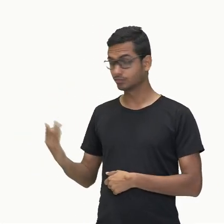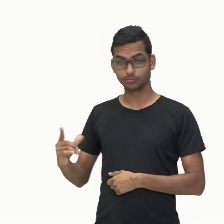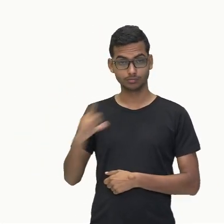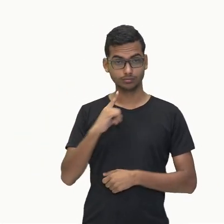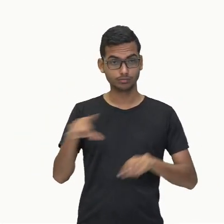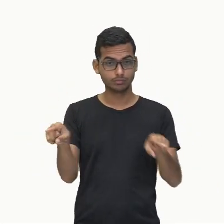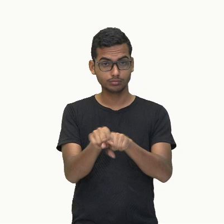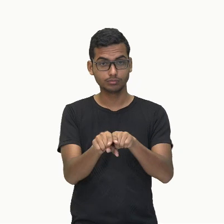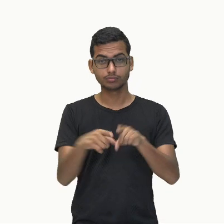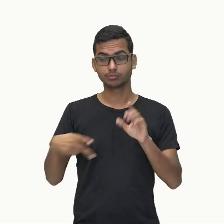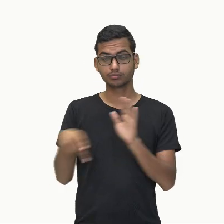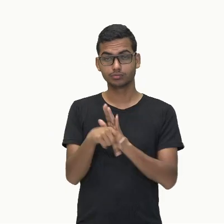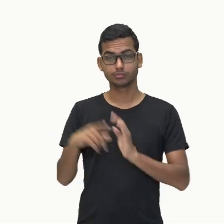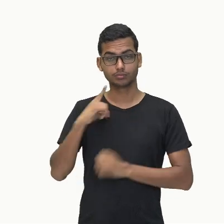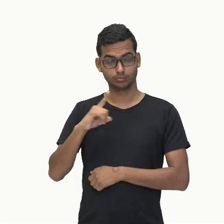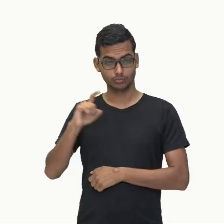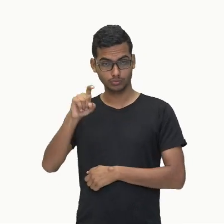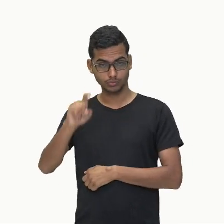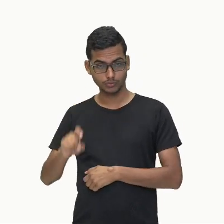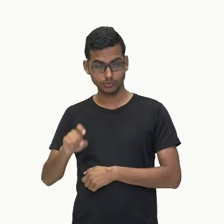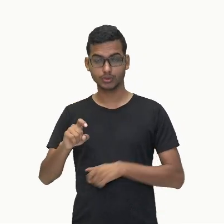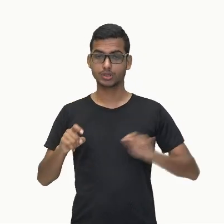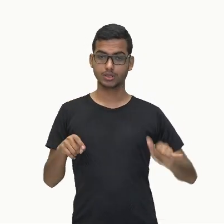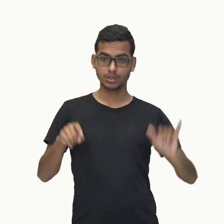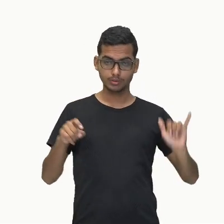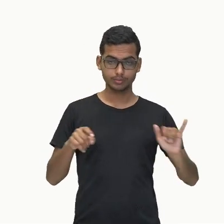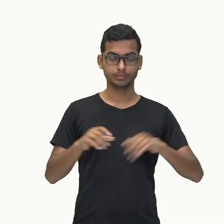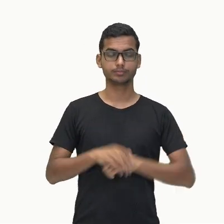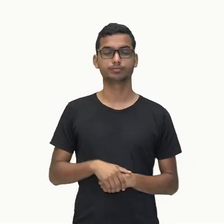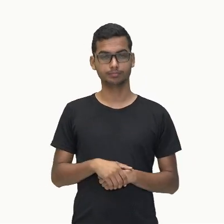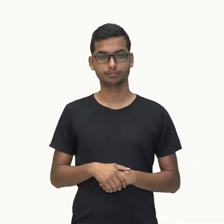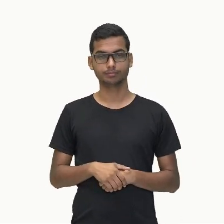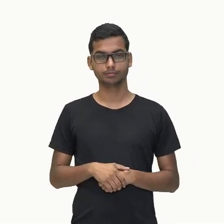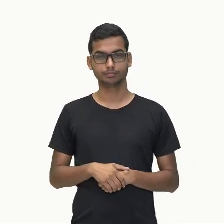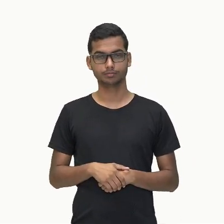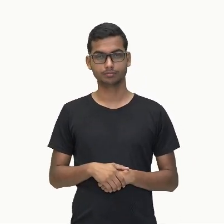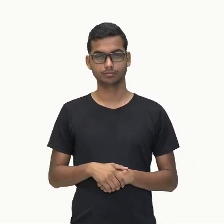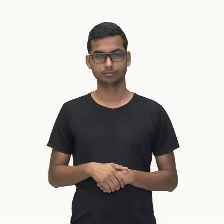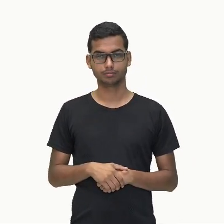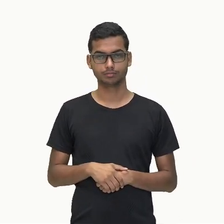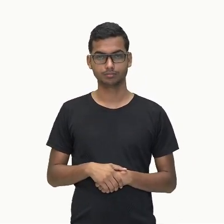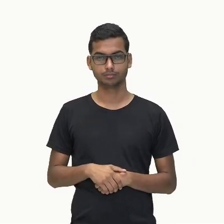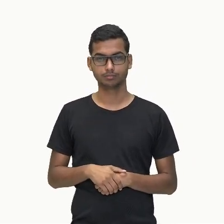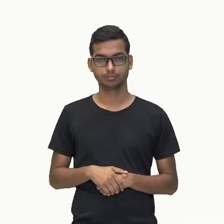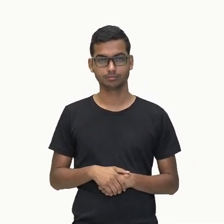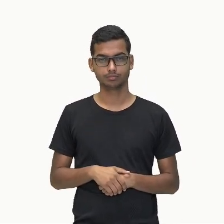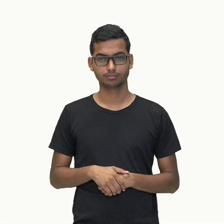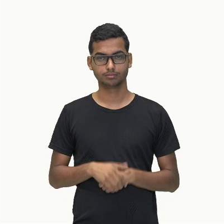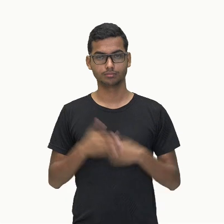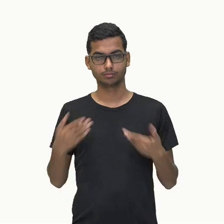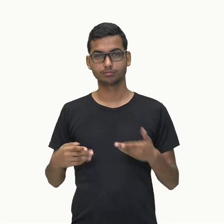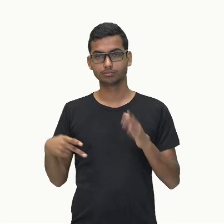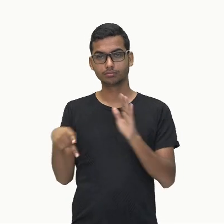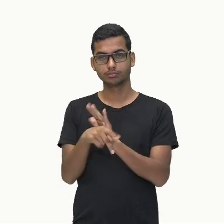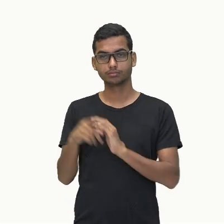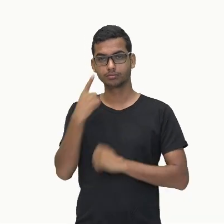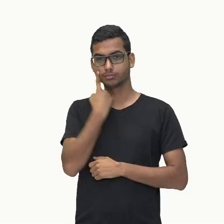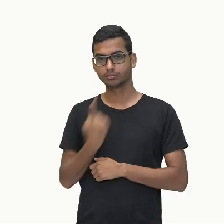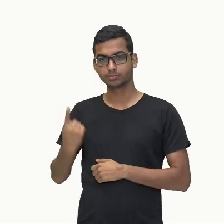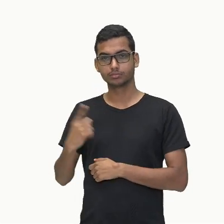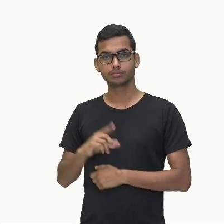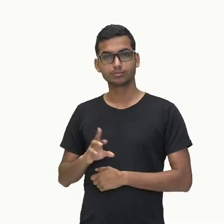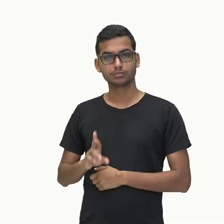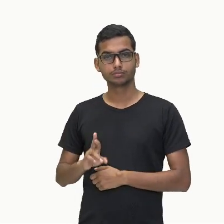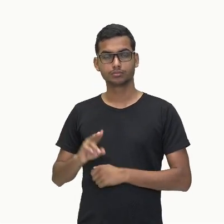conjunto A com B, tal que y é igual a x sobre 2. Então, o que a gente tem